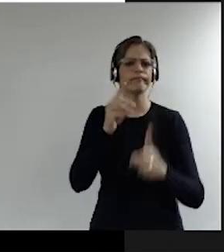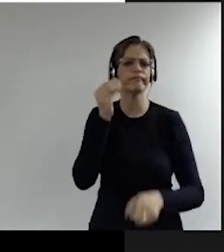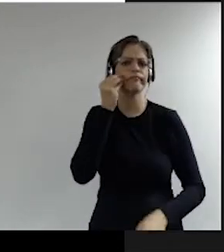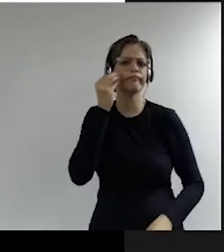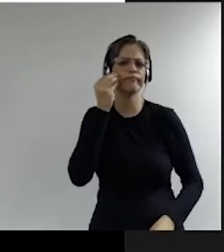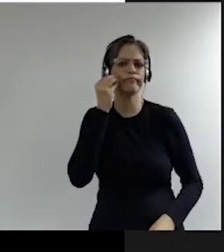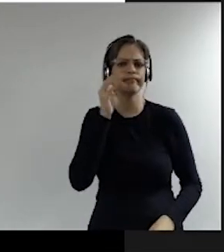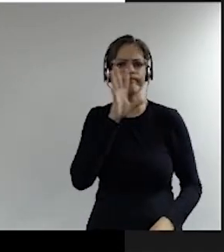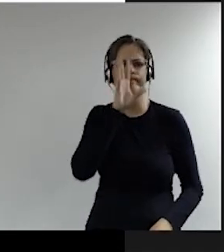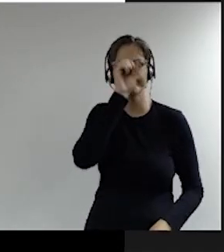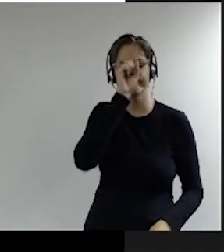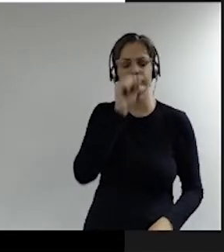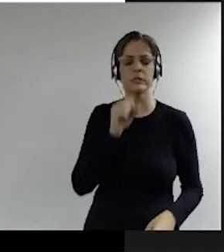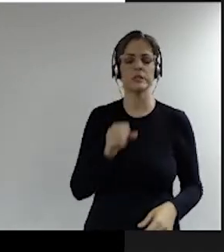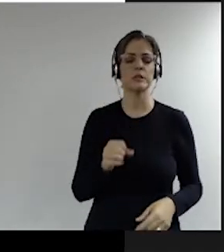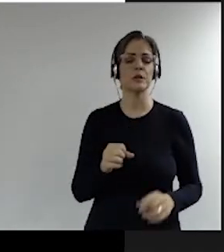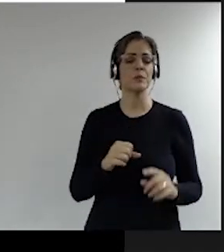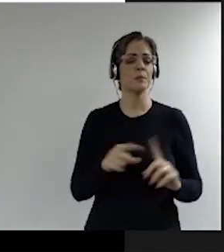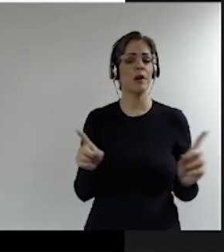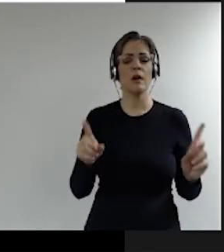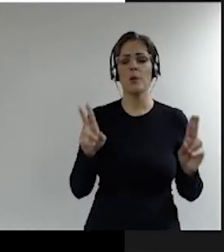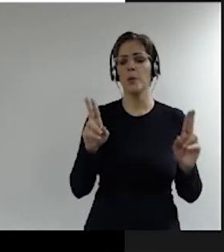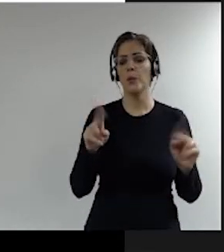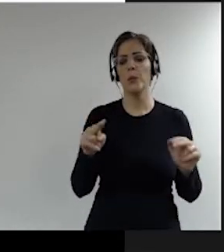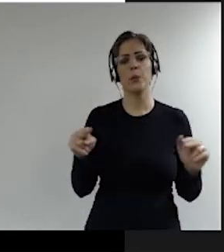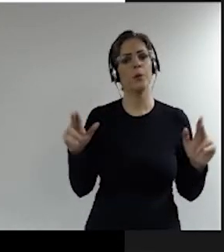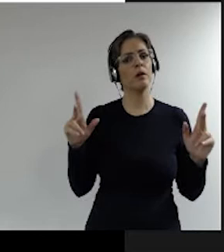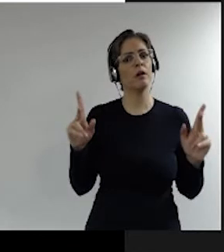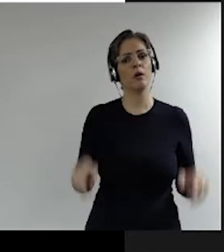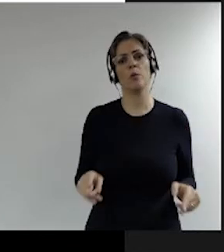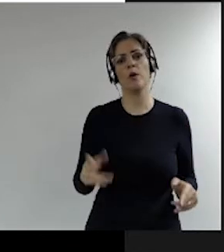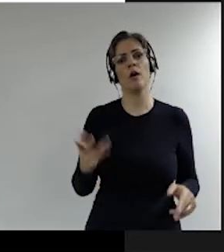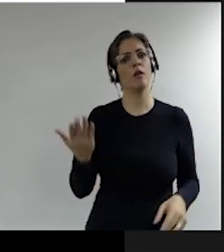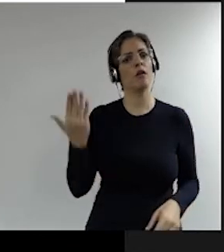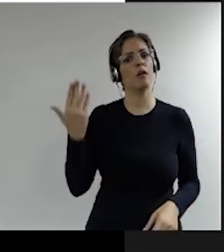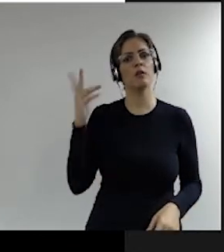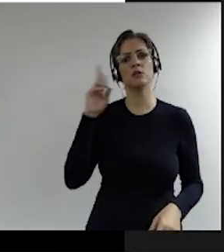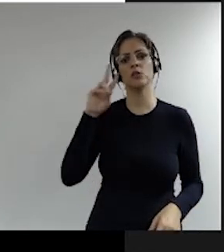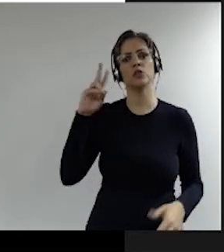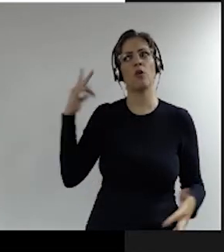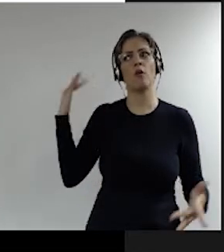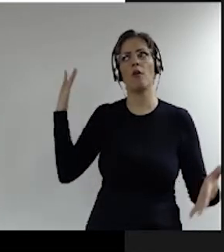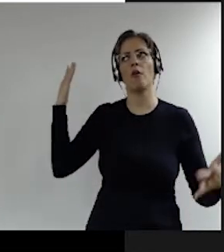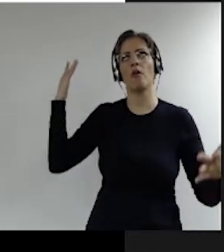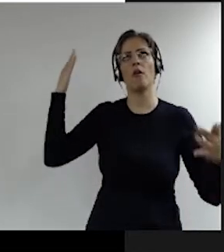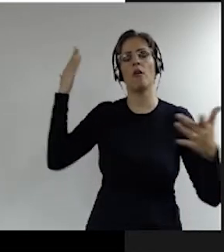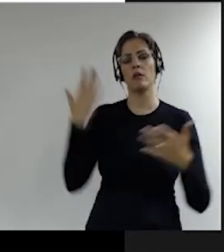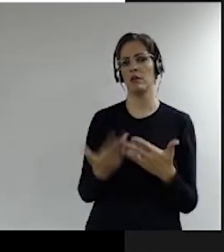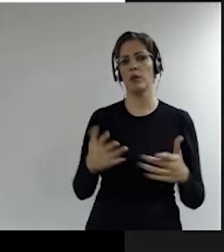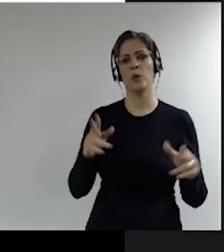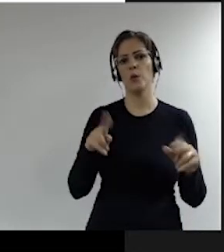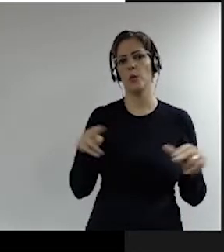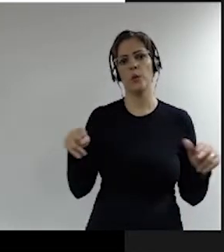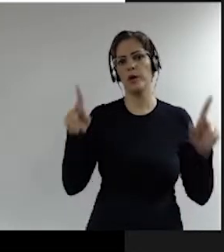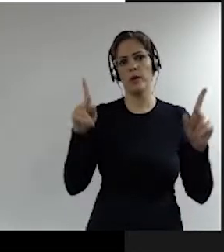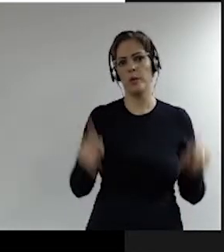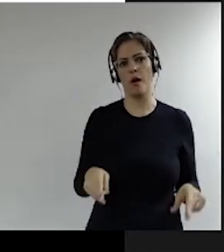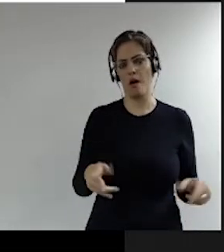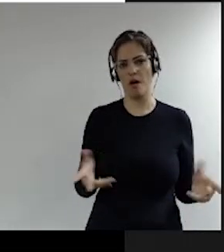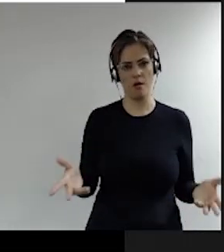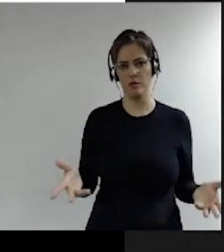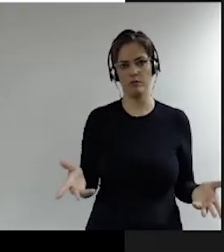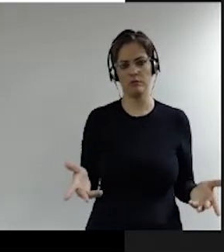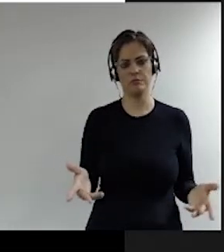uma situação como essa, que nunca aconteceu na história desta maneira, que tenha